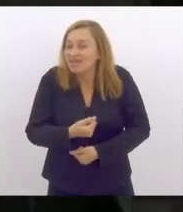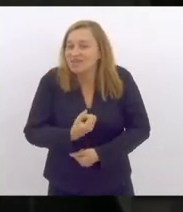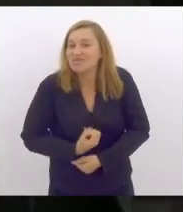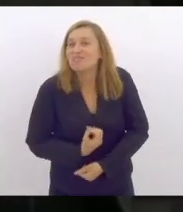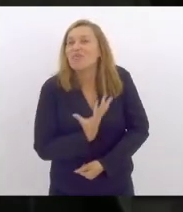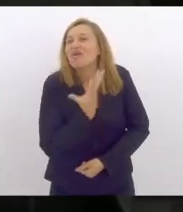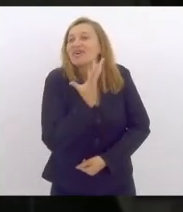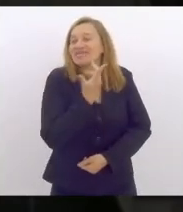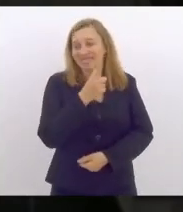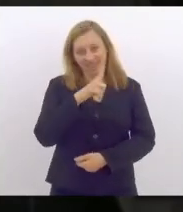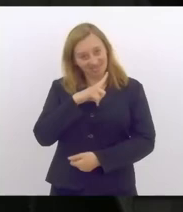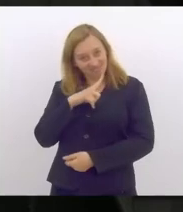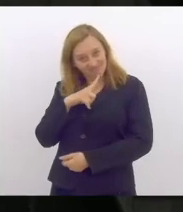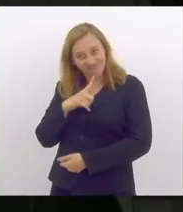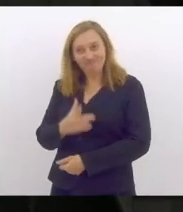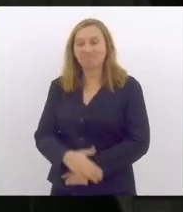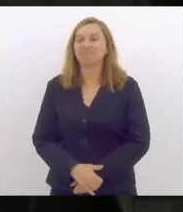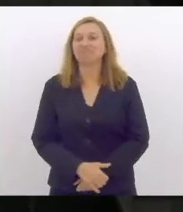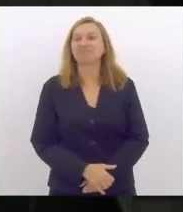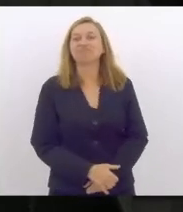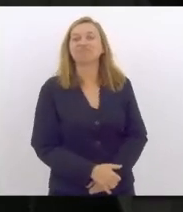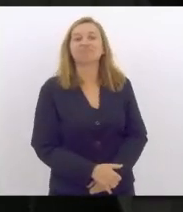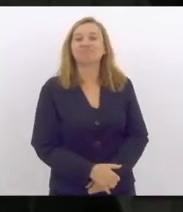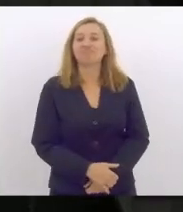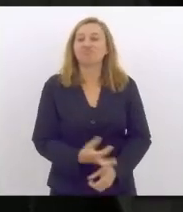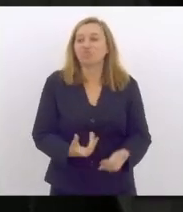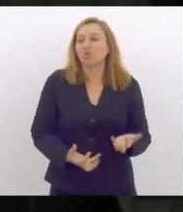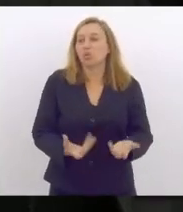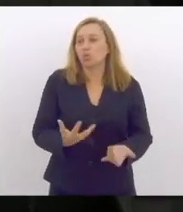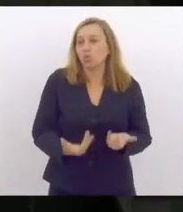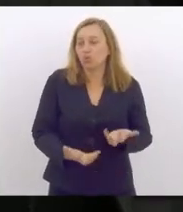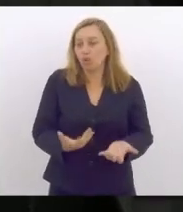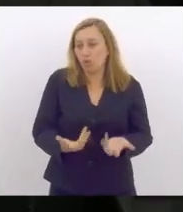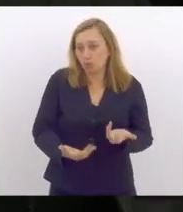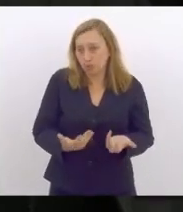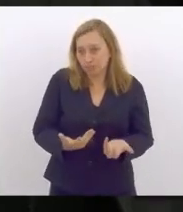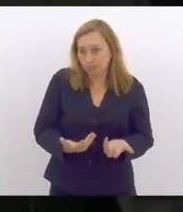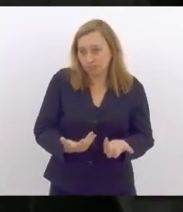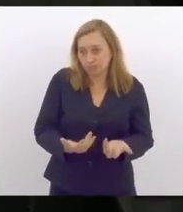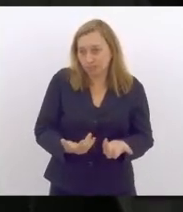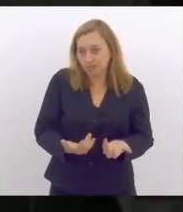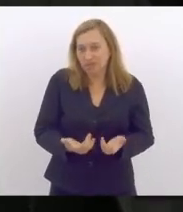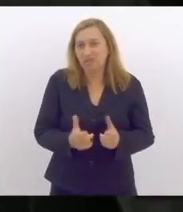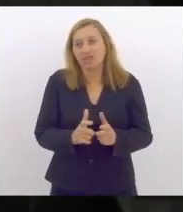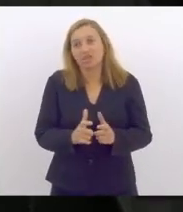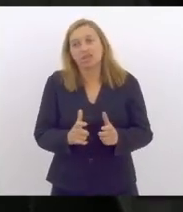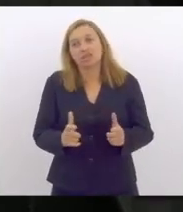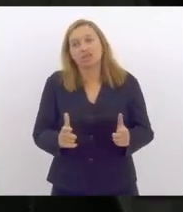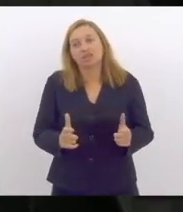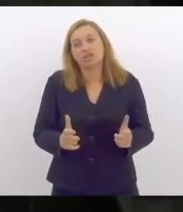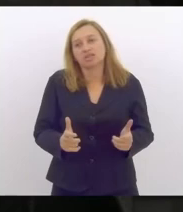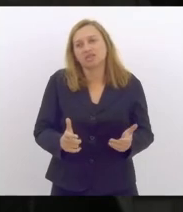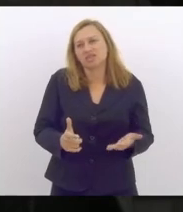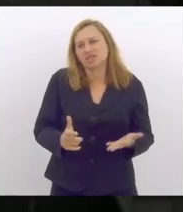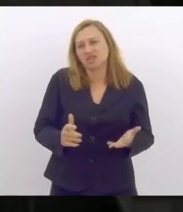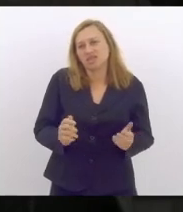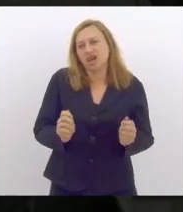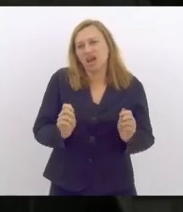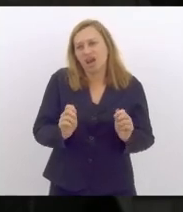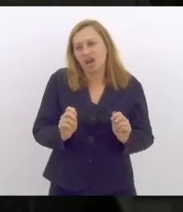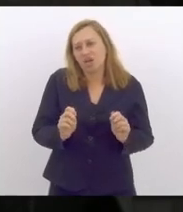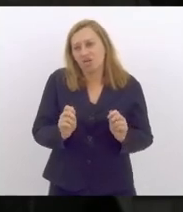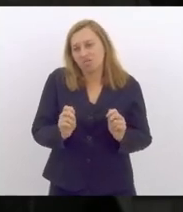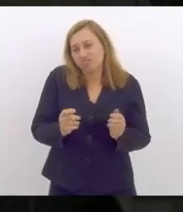tem. E com as queimadas, e a grande maioria propositais, senhora